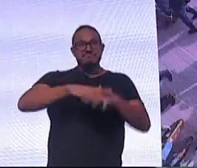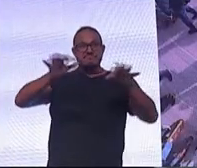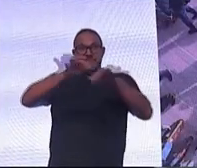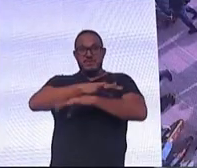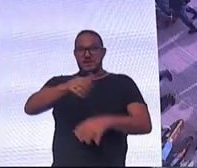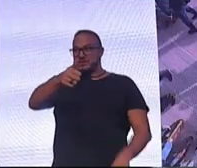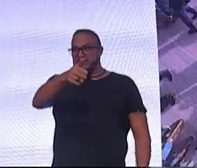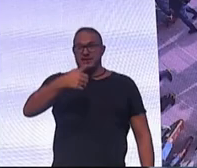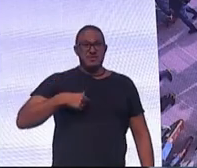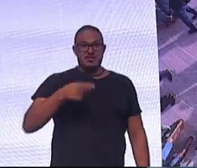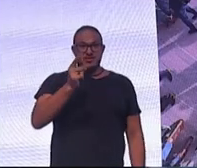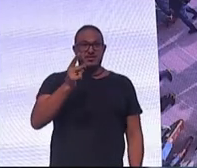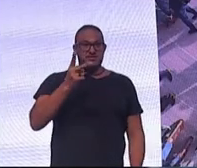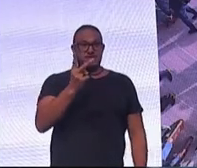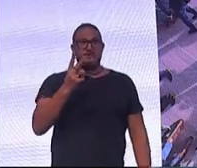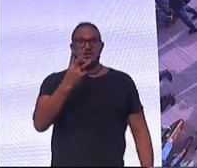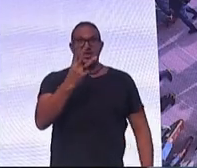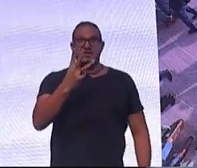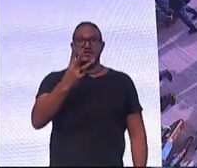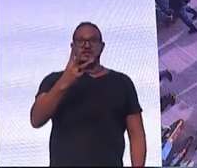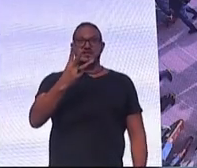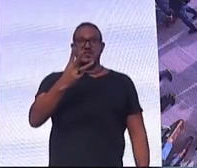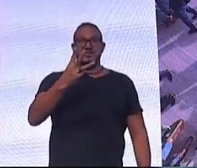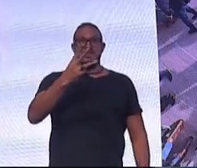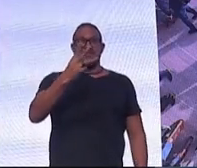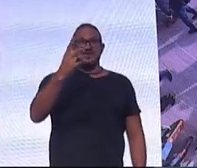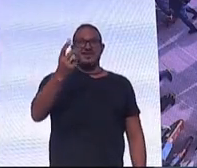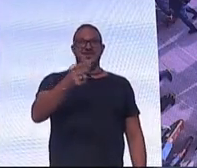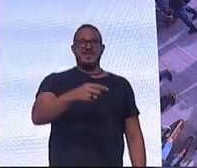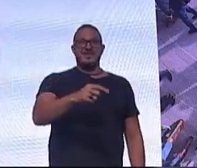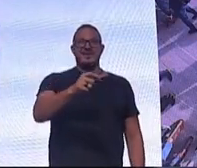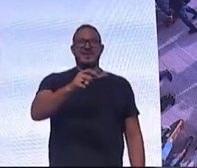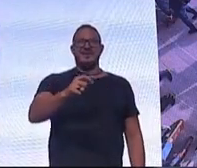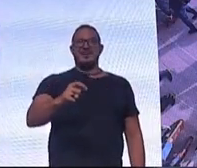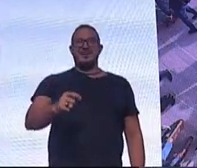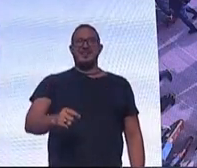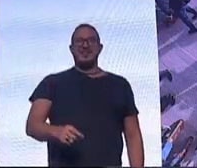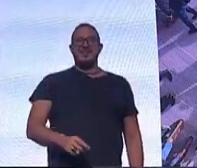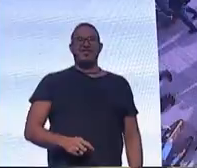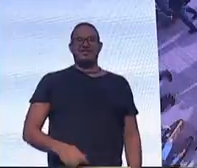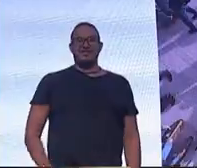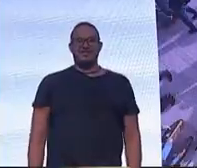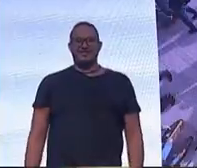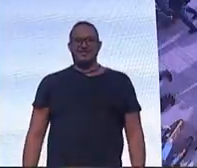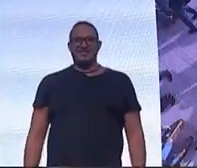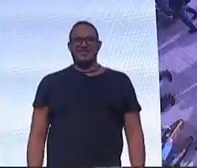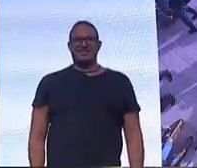Um, dois, três e... E aí, galera, o que vocês estão achando do Inspira FENAI?